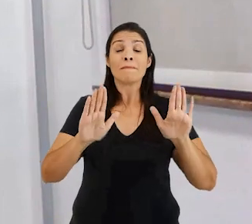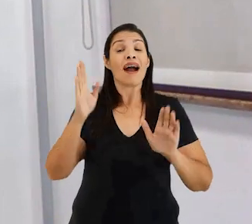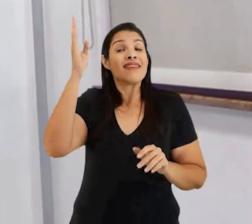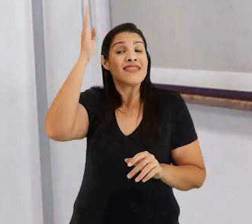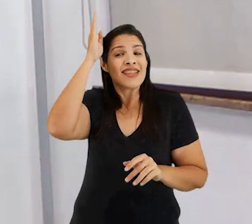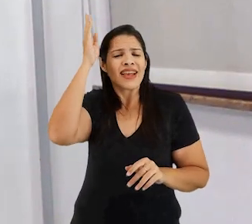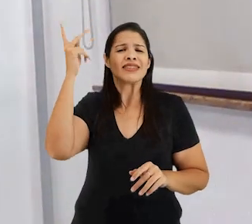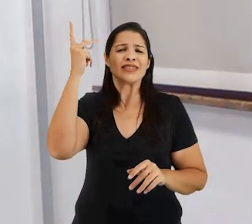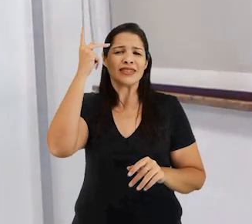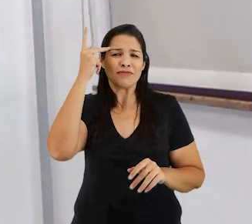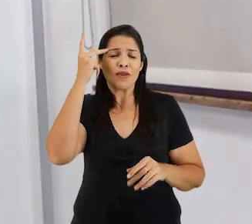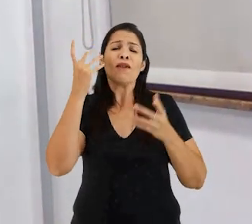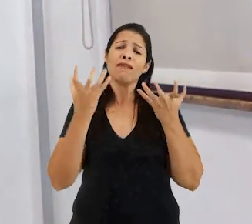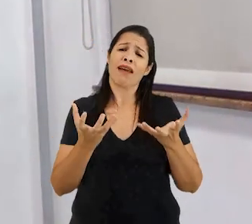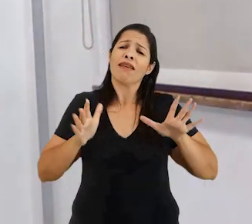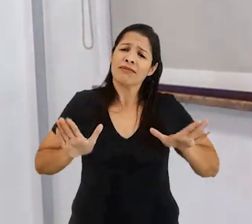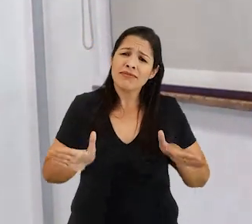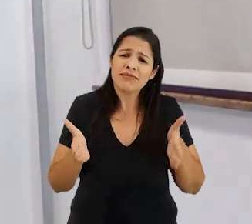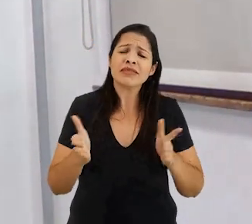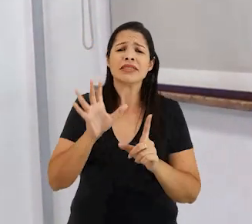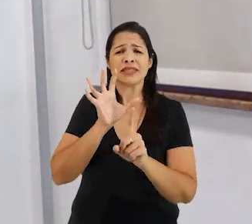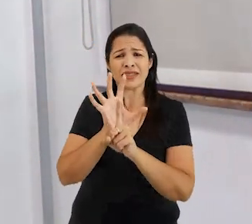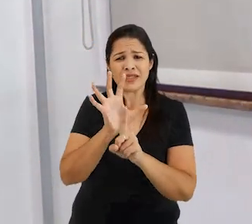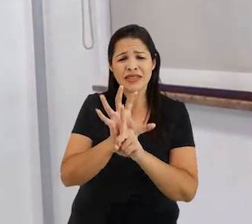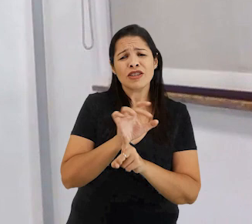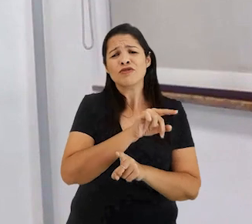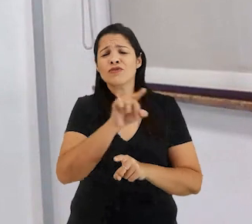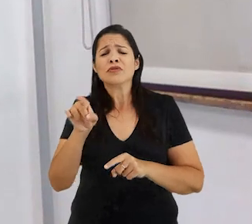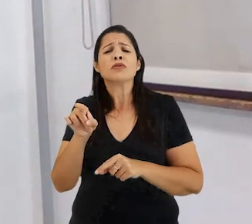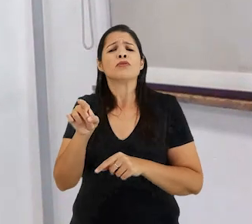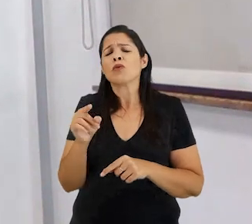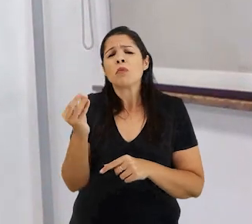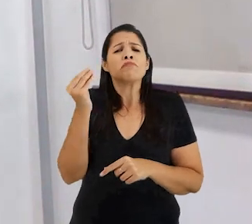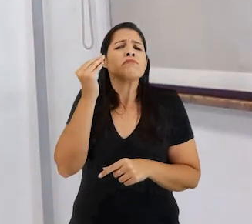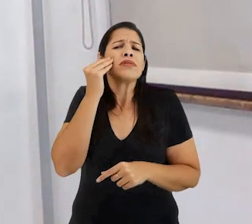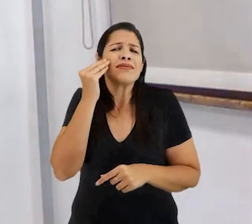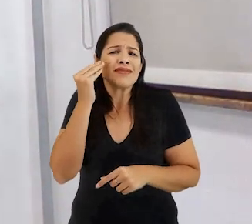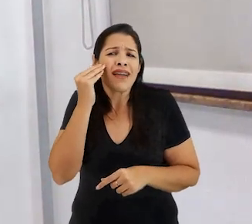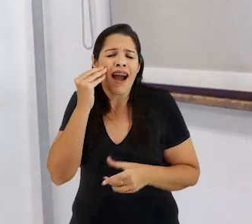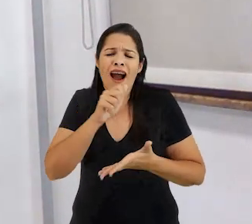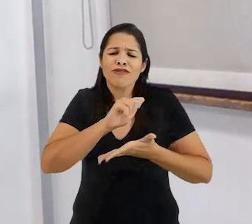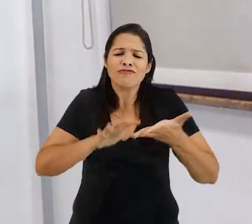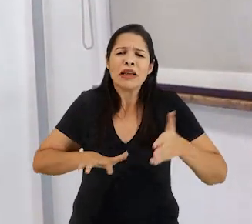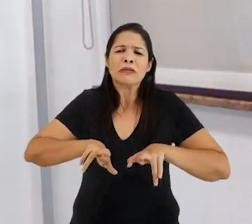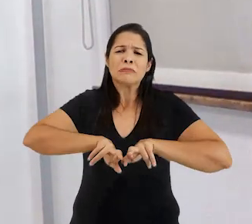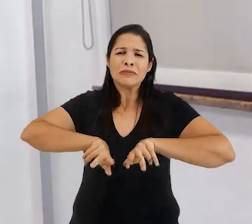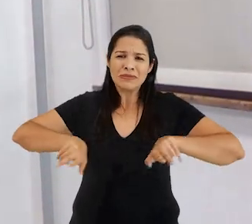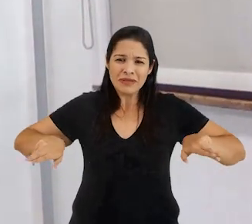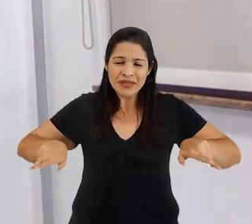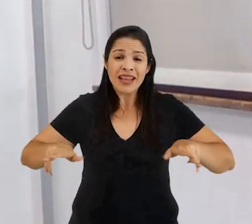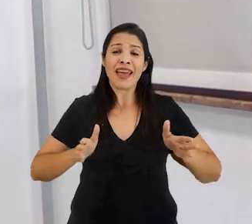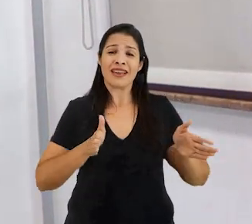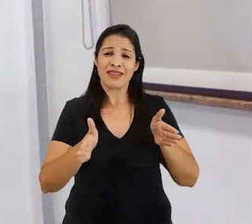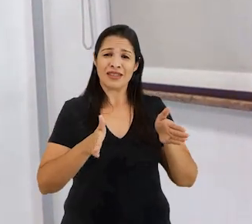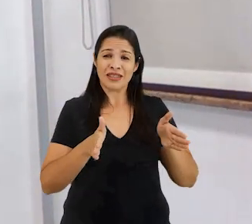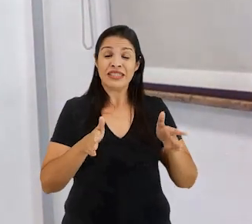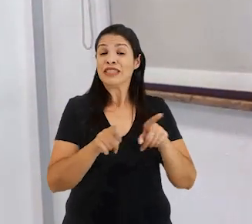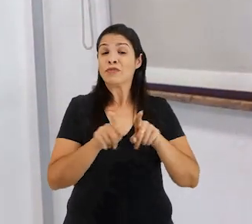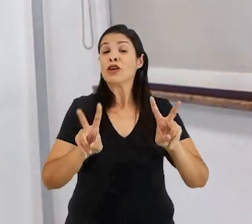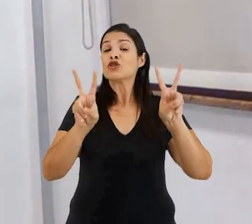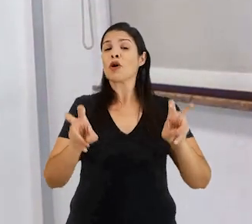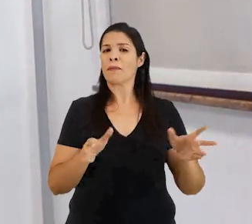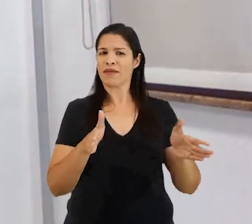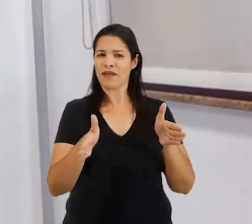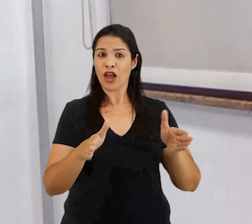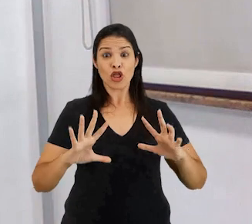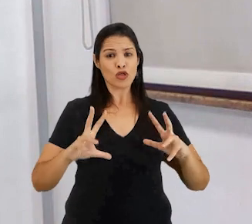colaborar nesses entendimentos e na proposição de atividades diferenciadas e acessíveis. Falando em acessibilidade, todos